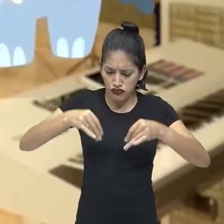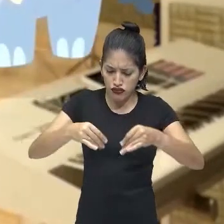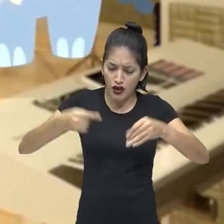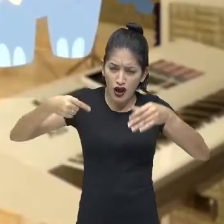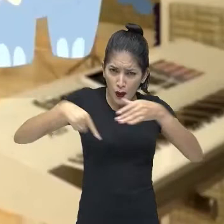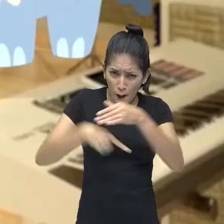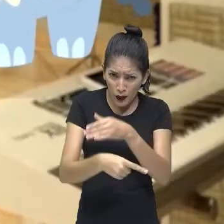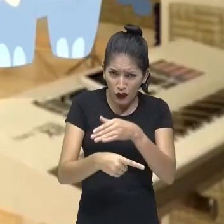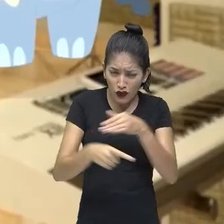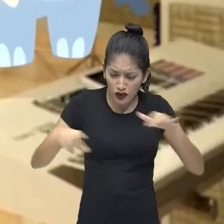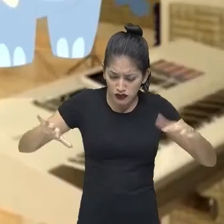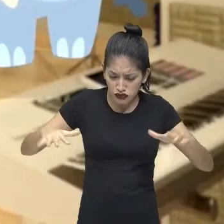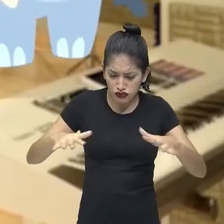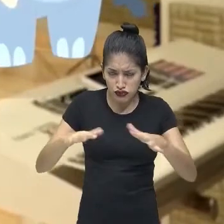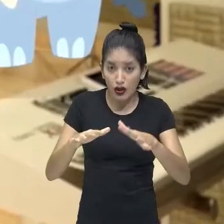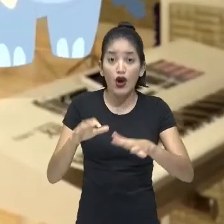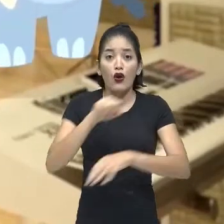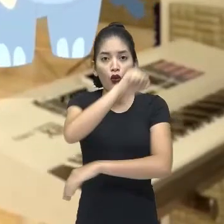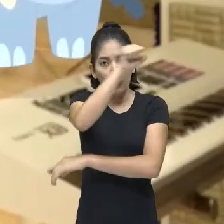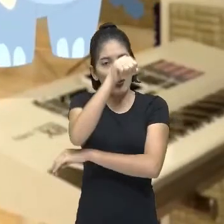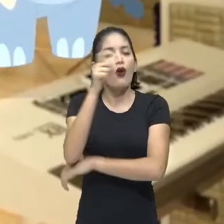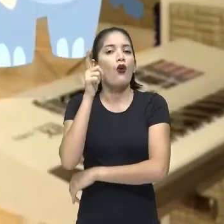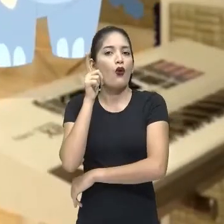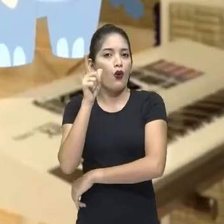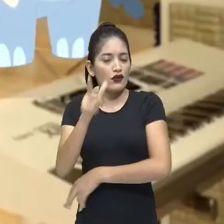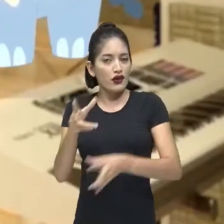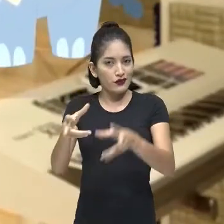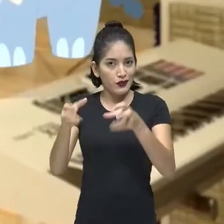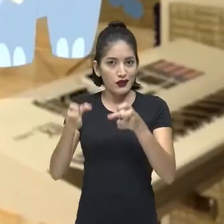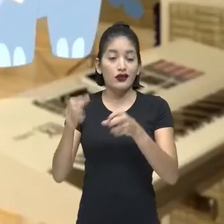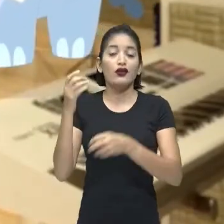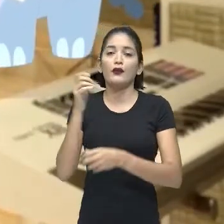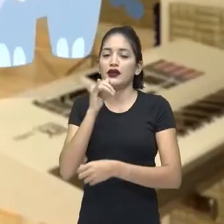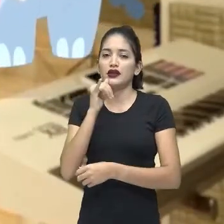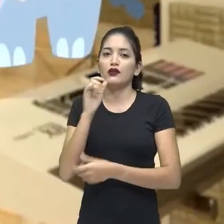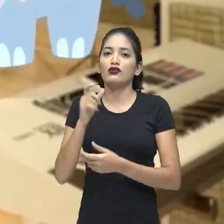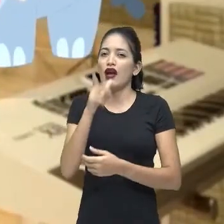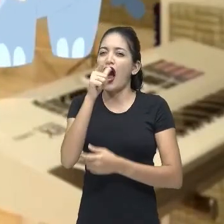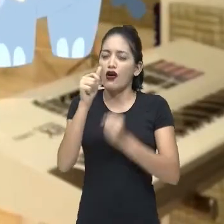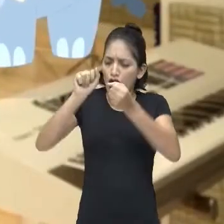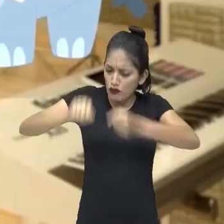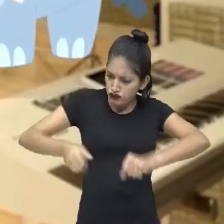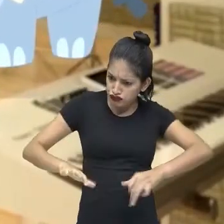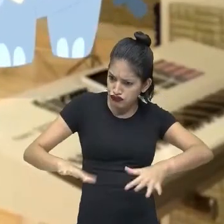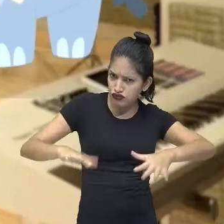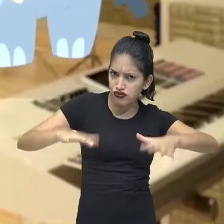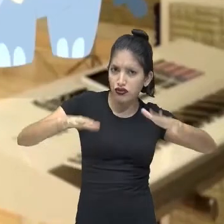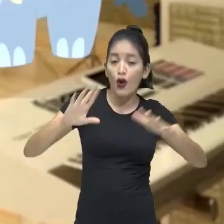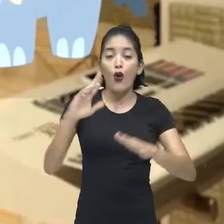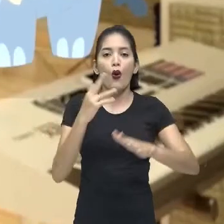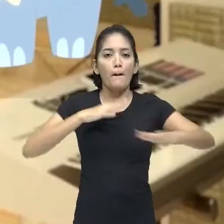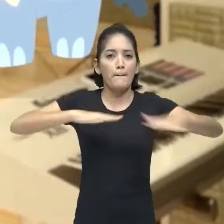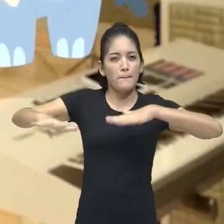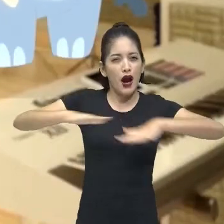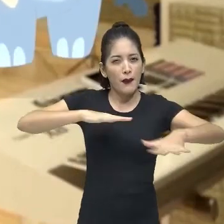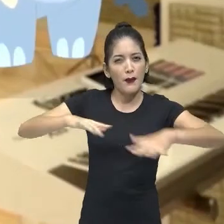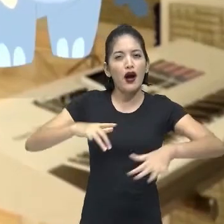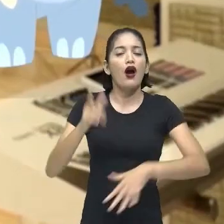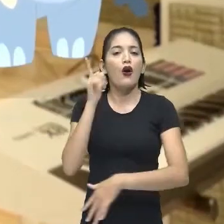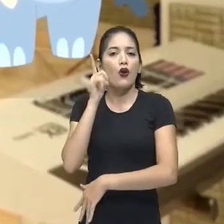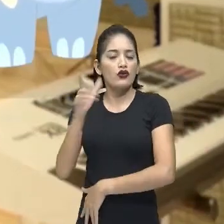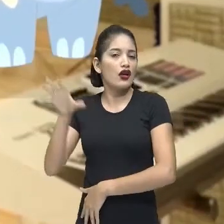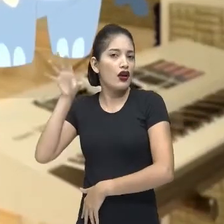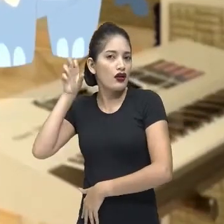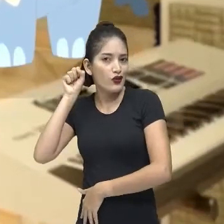elefantes conseguem perceber os infrassons. Eles sabem quando vai ter um tsunami, por exemplo, ou um terremoto, porque eles estão ouvindo